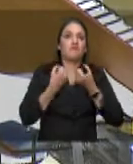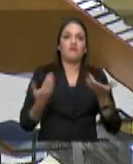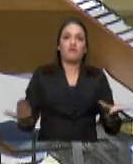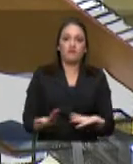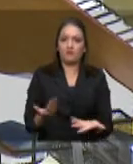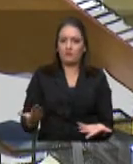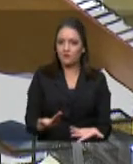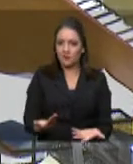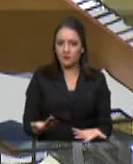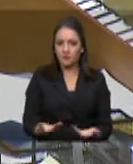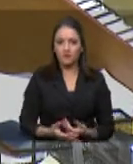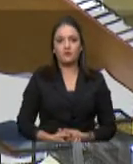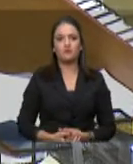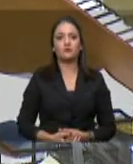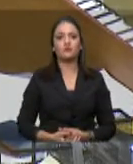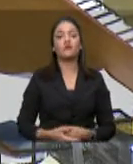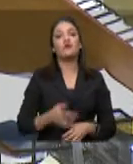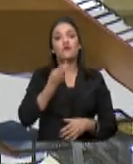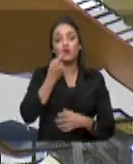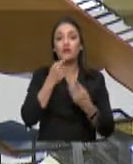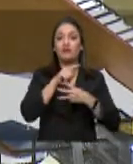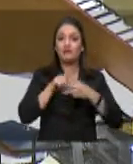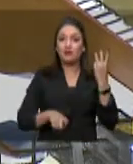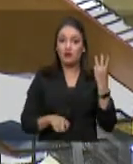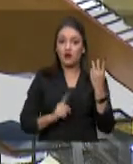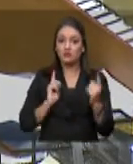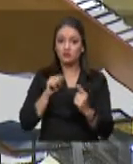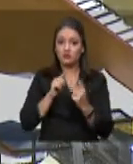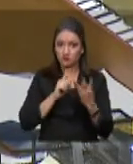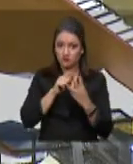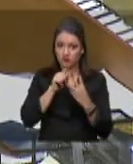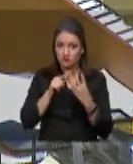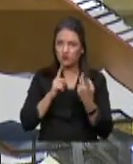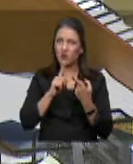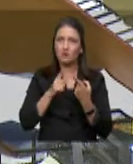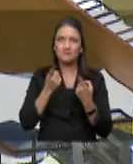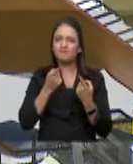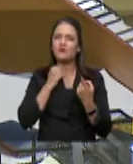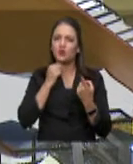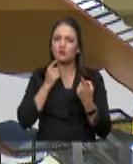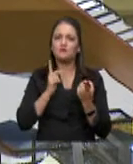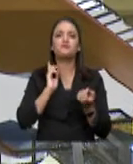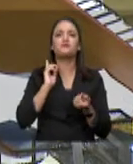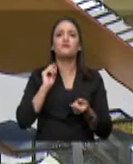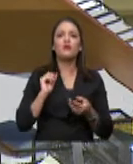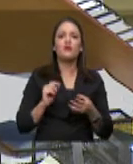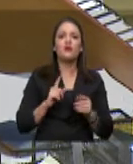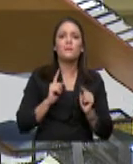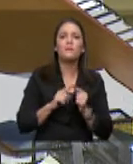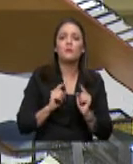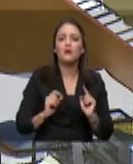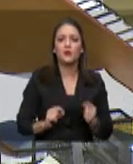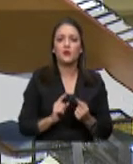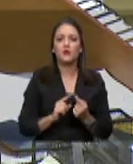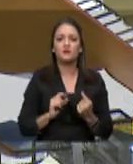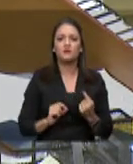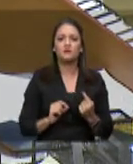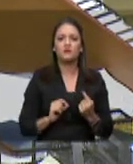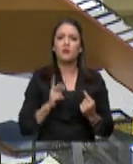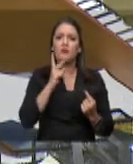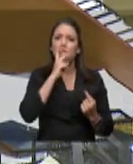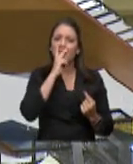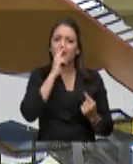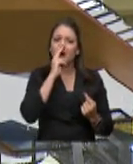demanda. Eu elenco três razões, uma delas eu não estou muito certo. A primeira, me aparenta